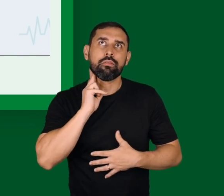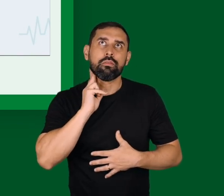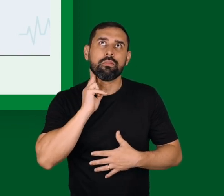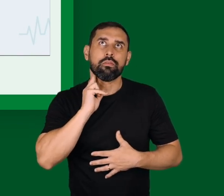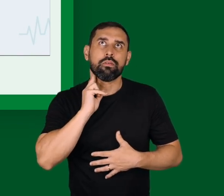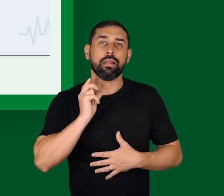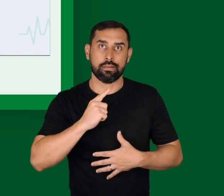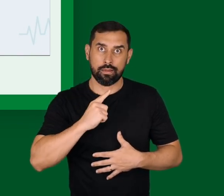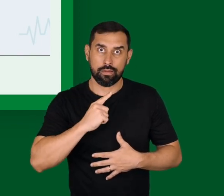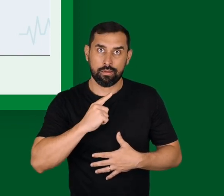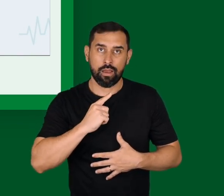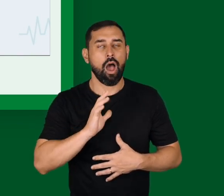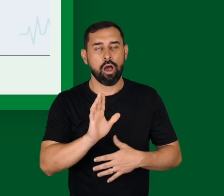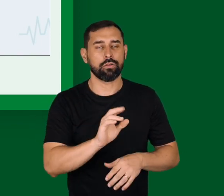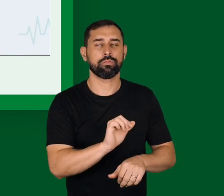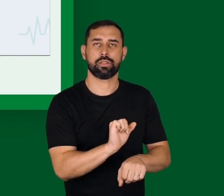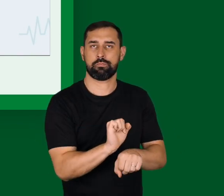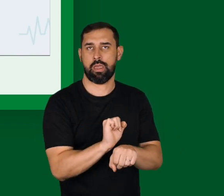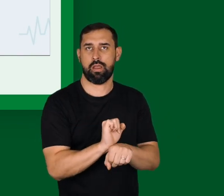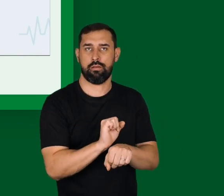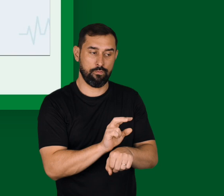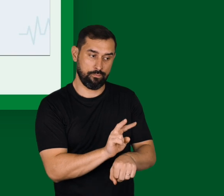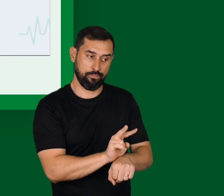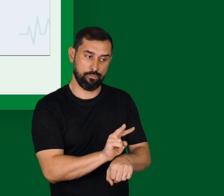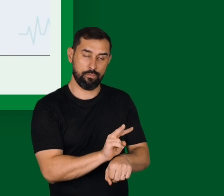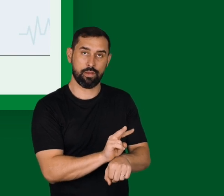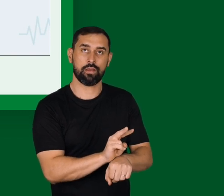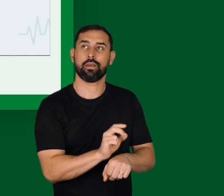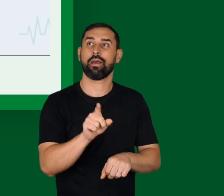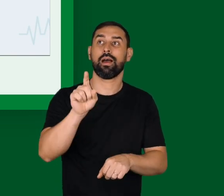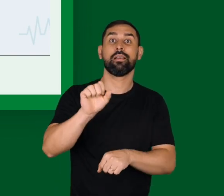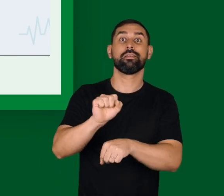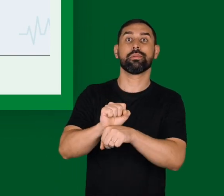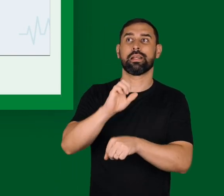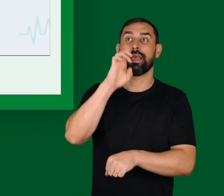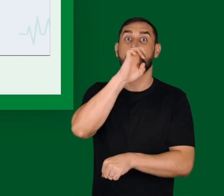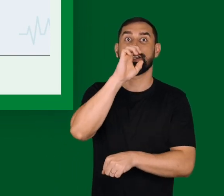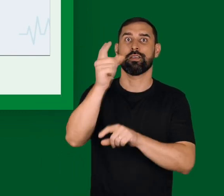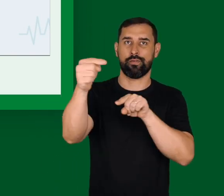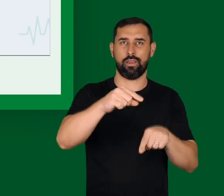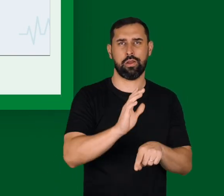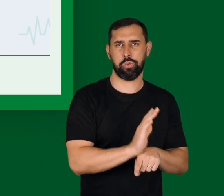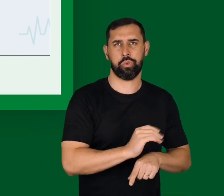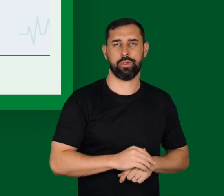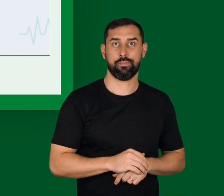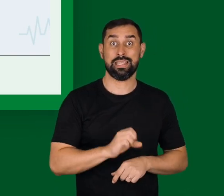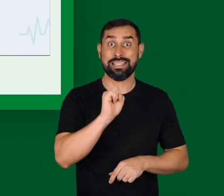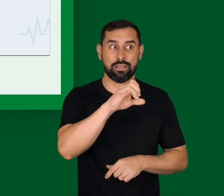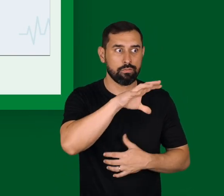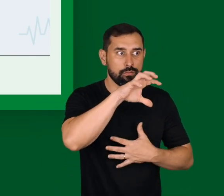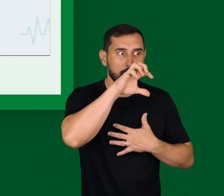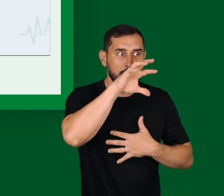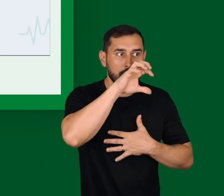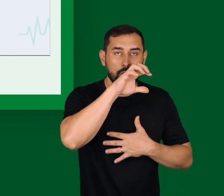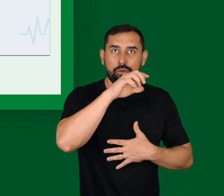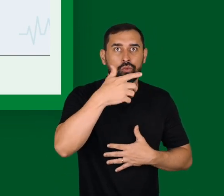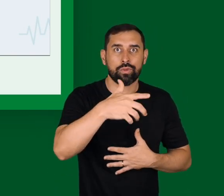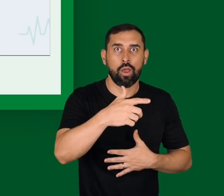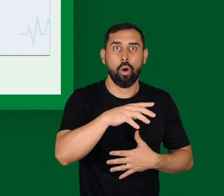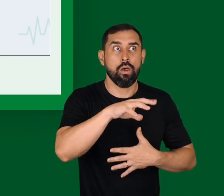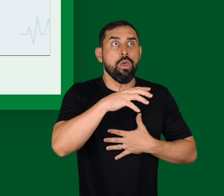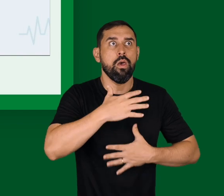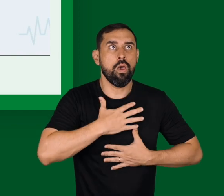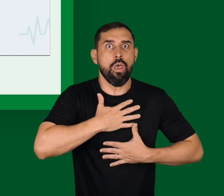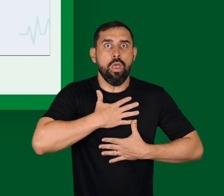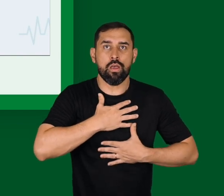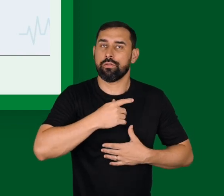o menino está respirando, tem pulso, a gente vai observar e aguardar a chegada da emergência, né? Aquilo que a gente já falou. Se